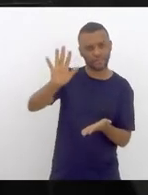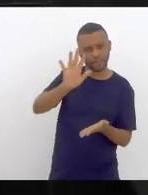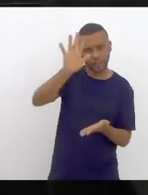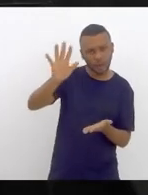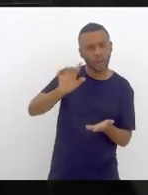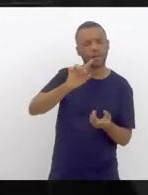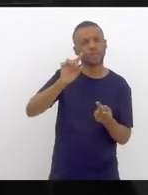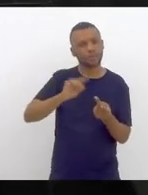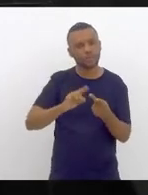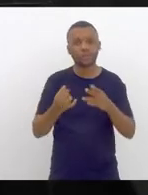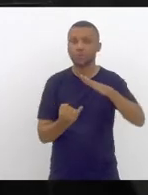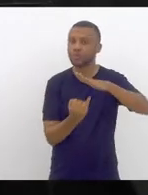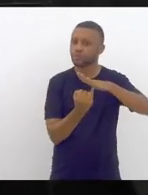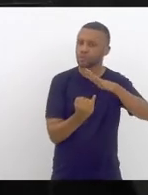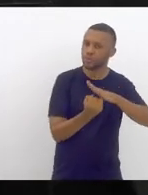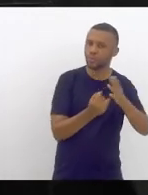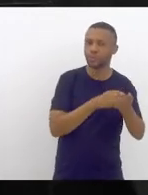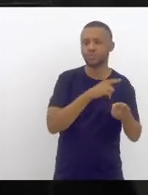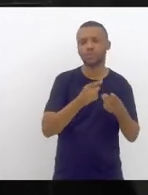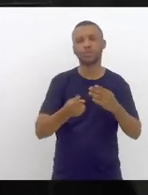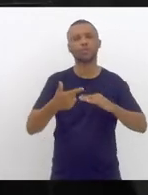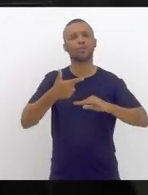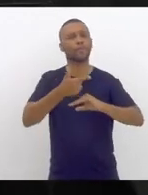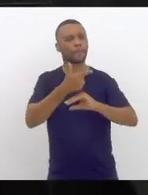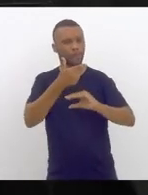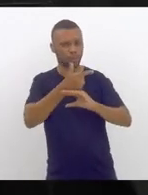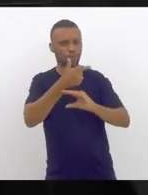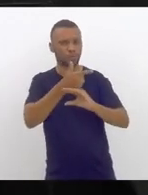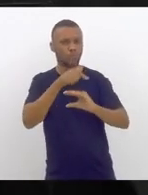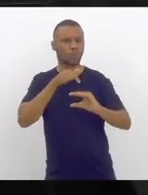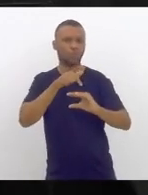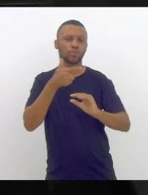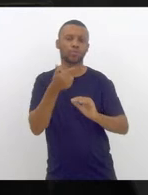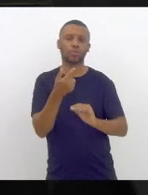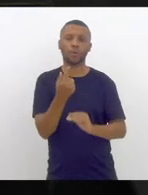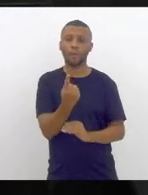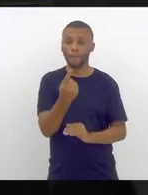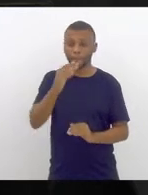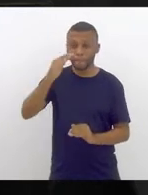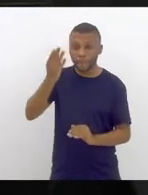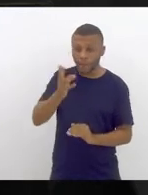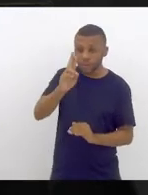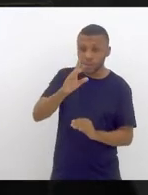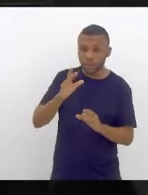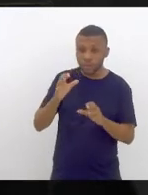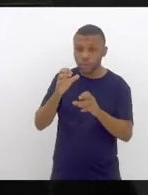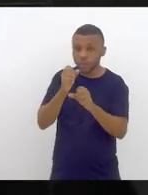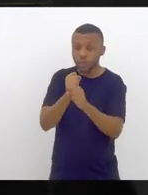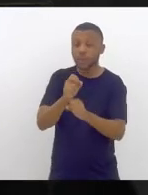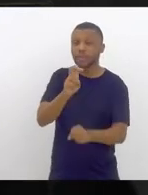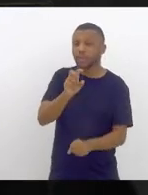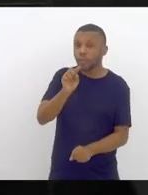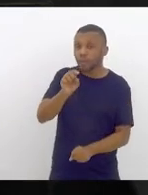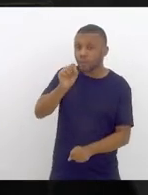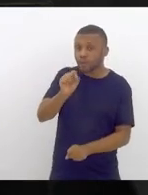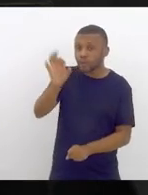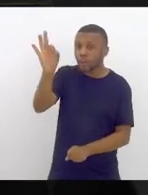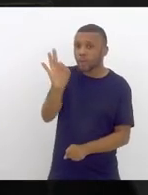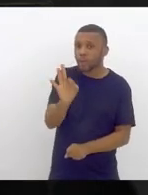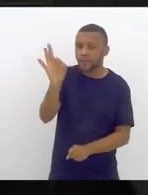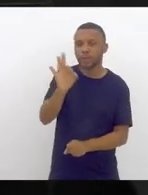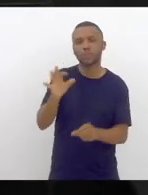do corte de esperava a casa de 1 bilhão de reais representando o orçamento representando uma parcela de 5.8%